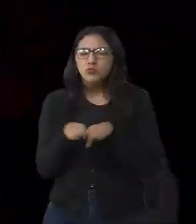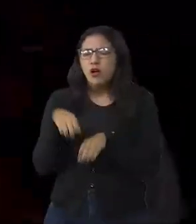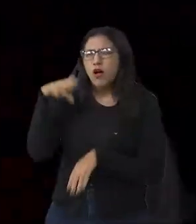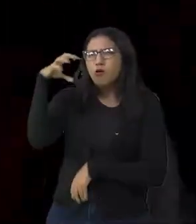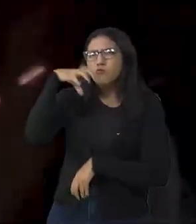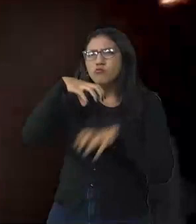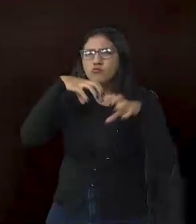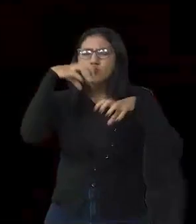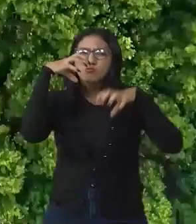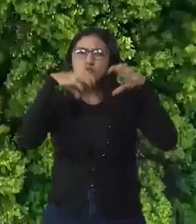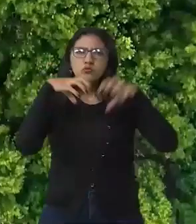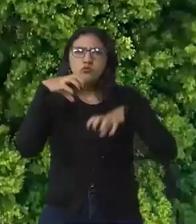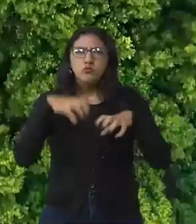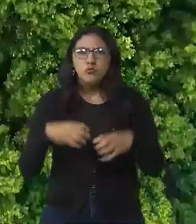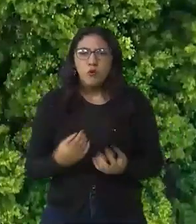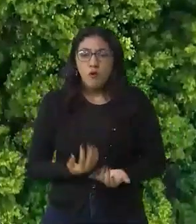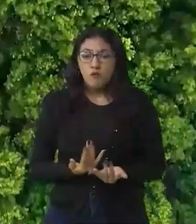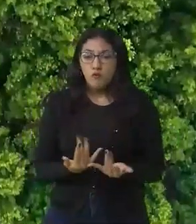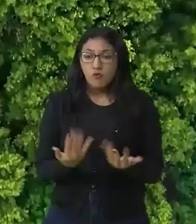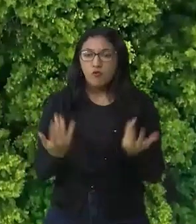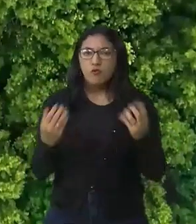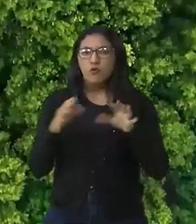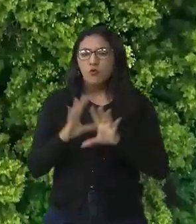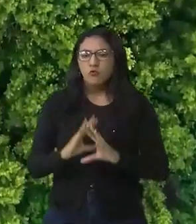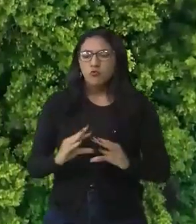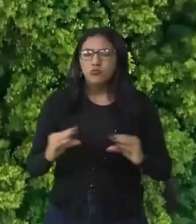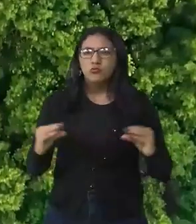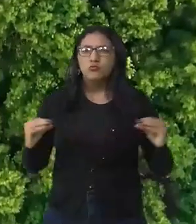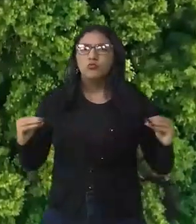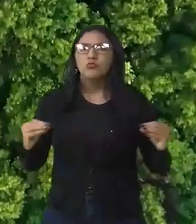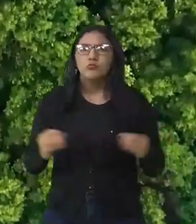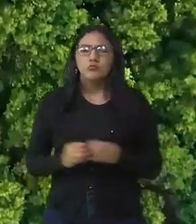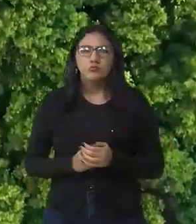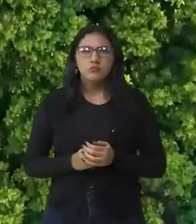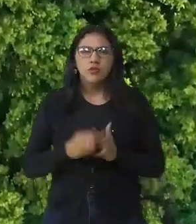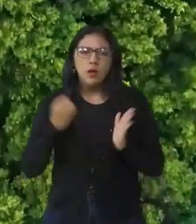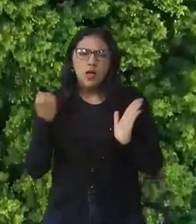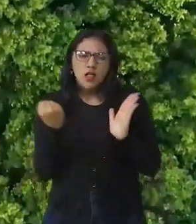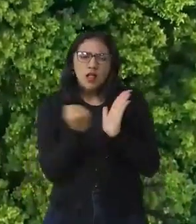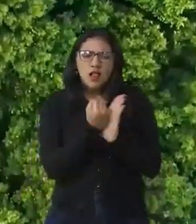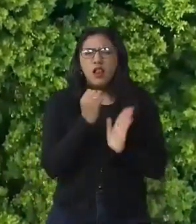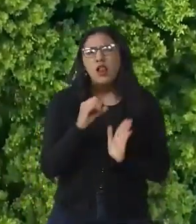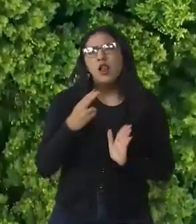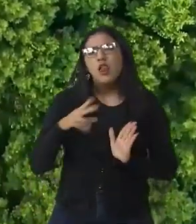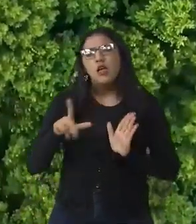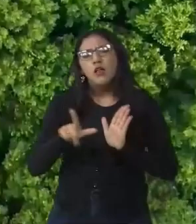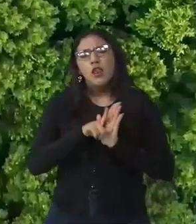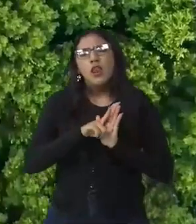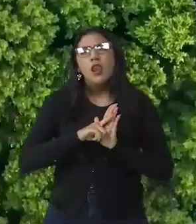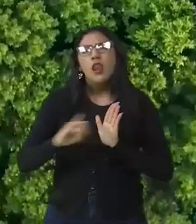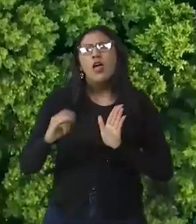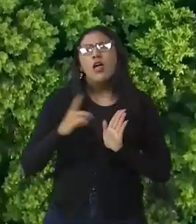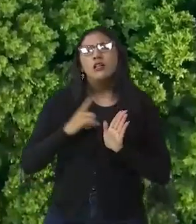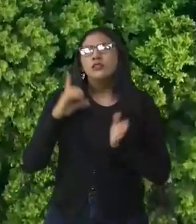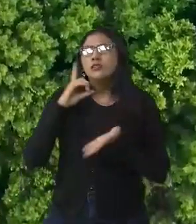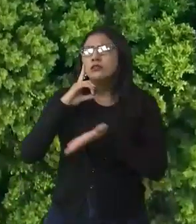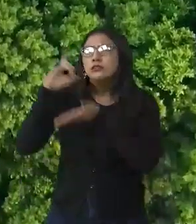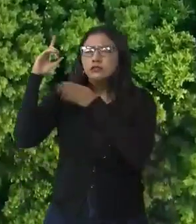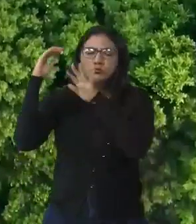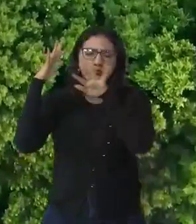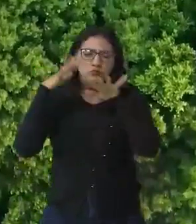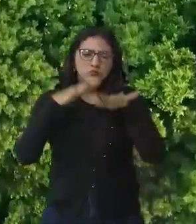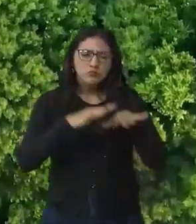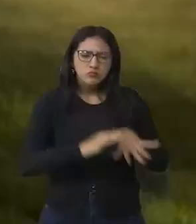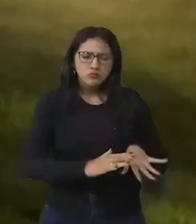que apague essa queimada. Talvez um decreto impossível, uma lei implacável. A mão de Deus,